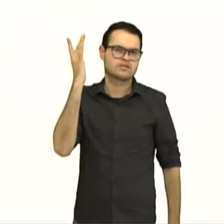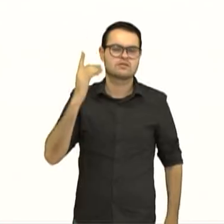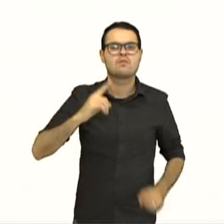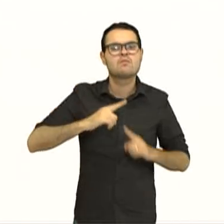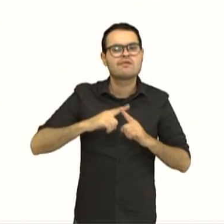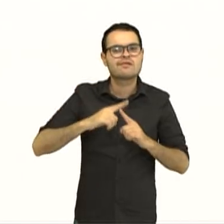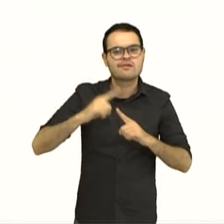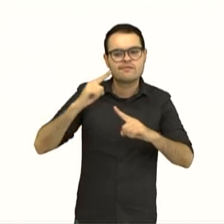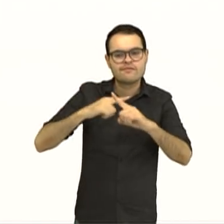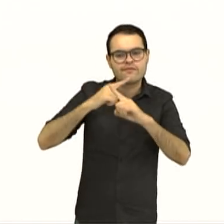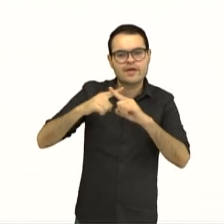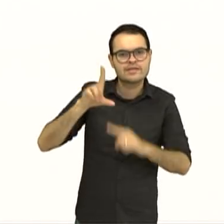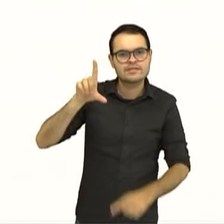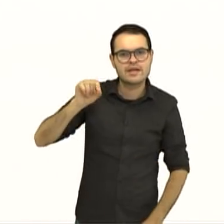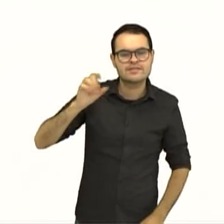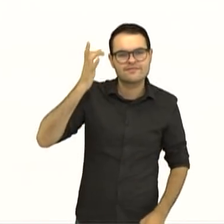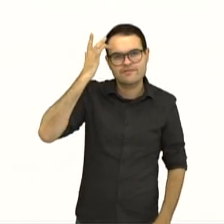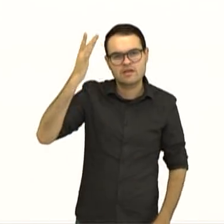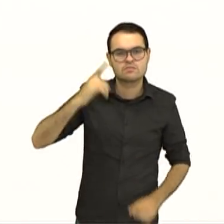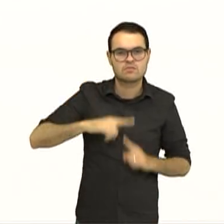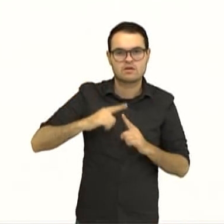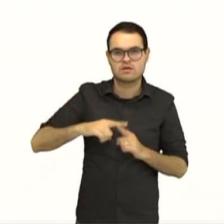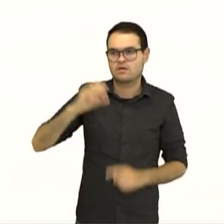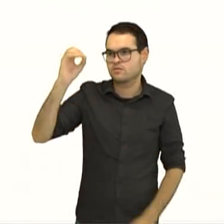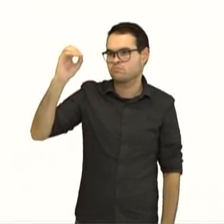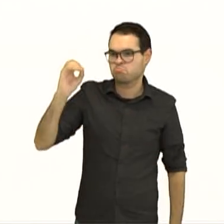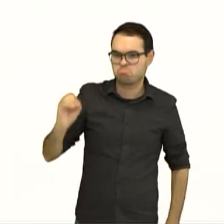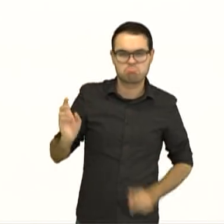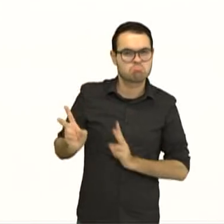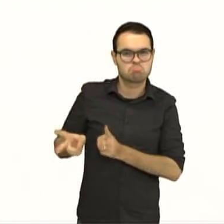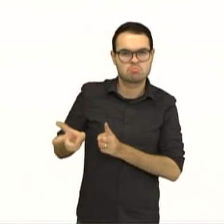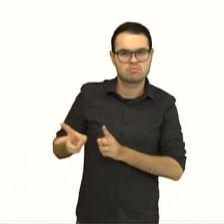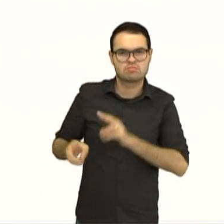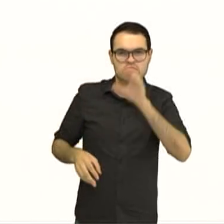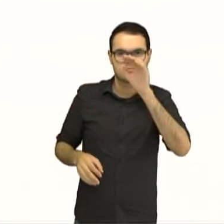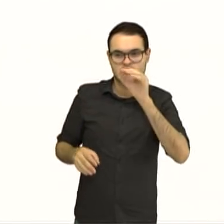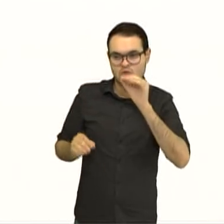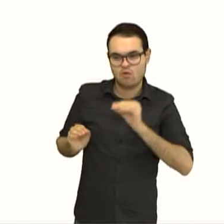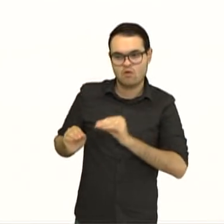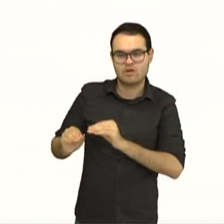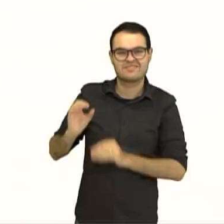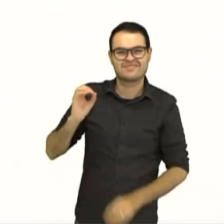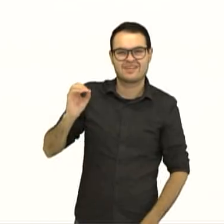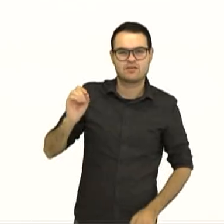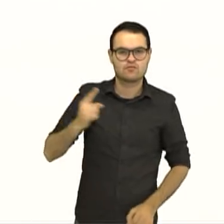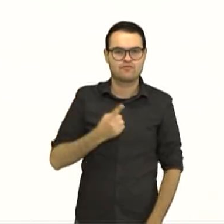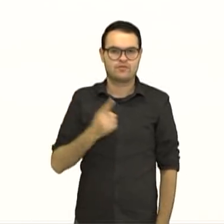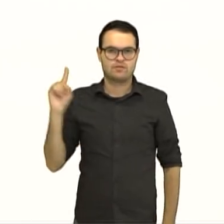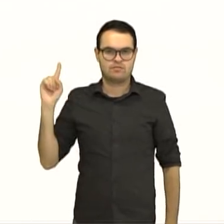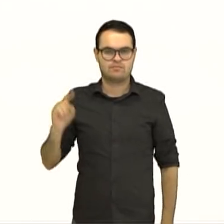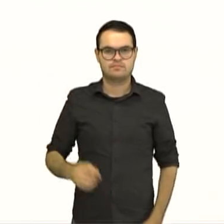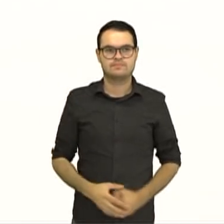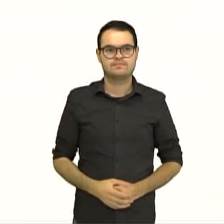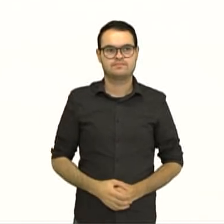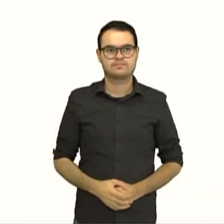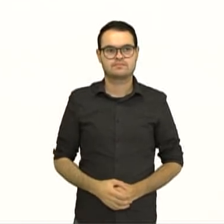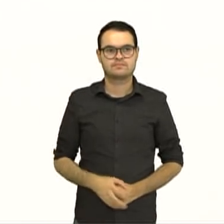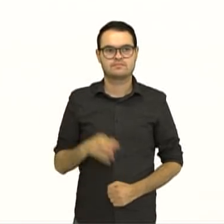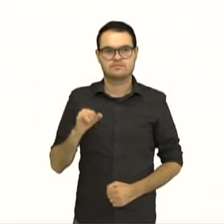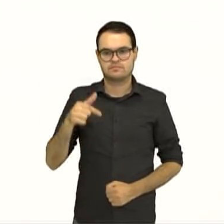10 fica fácil? Porque eu posso repetir o zero, o número e colocar um zero no final. Isso mesmo. Então, se eu